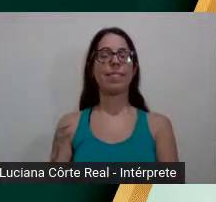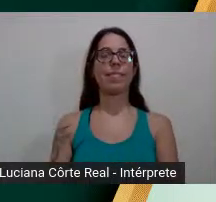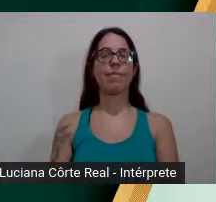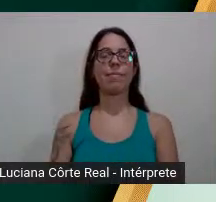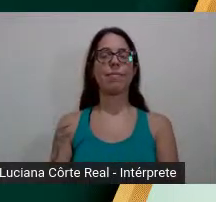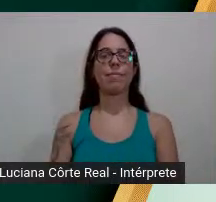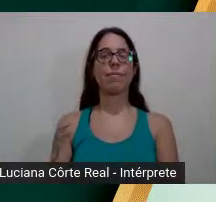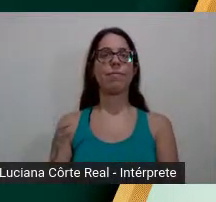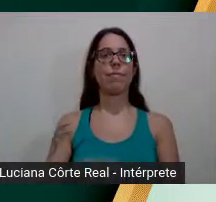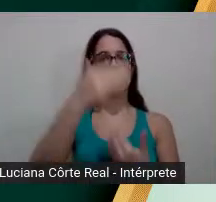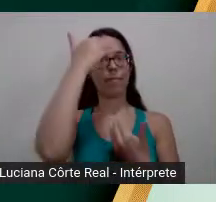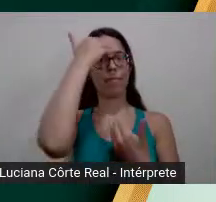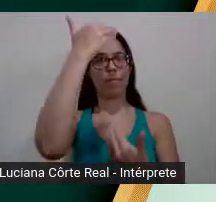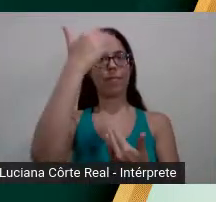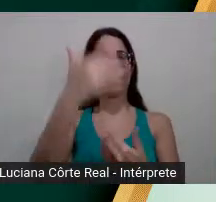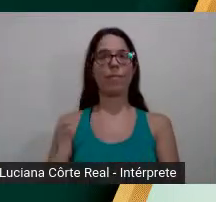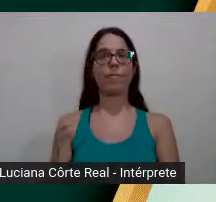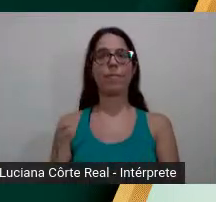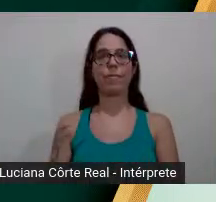Muito